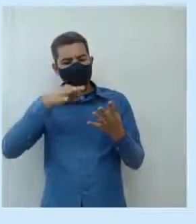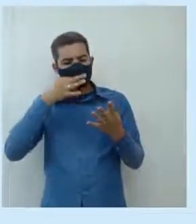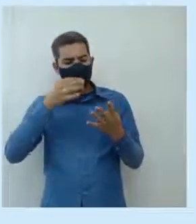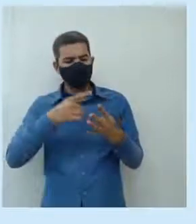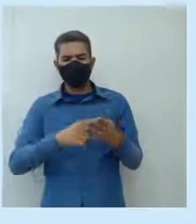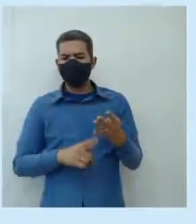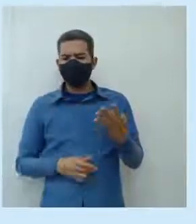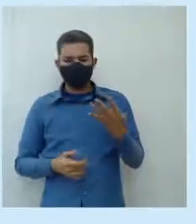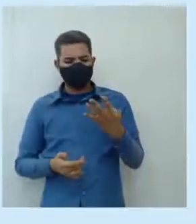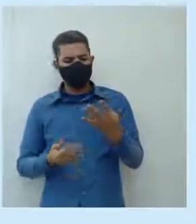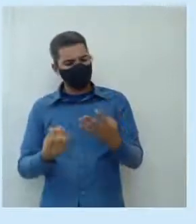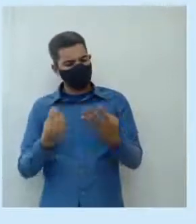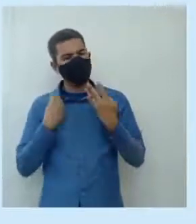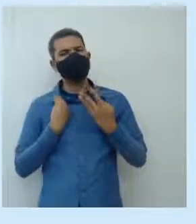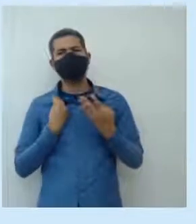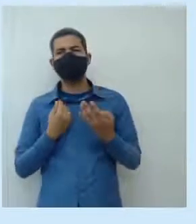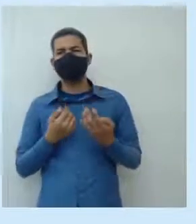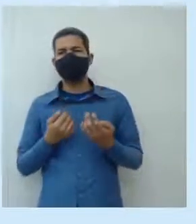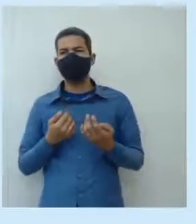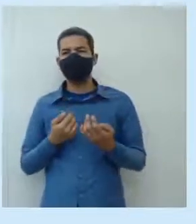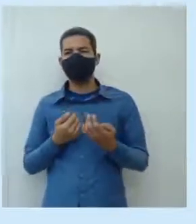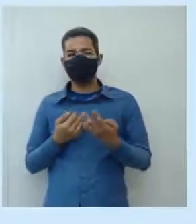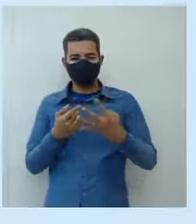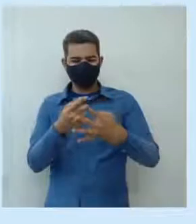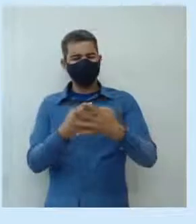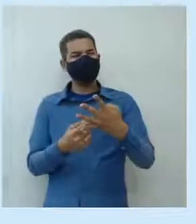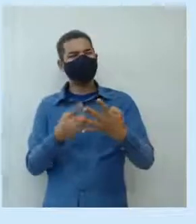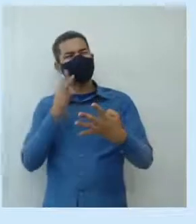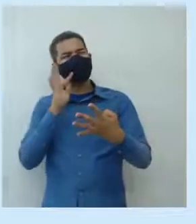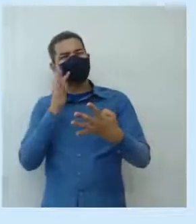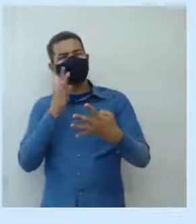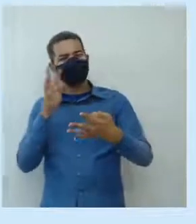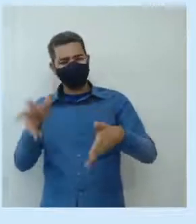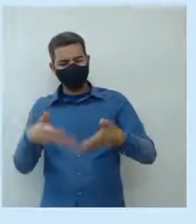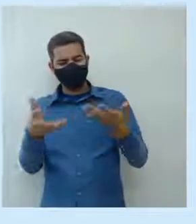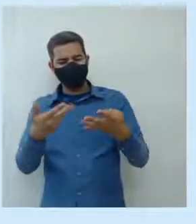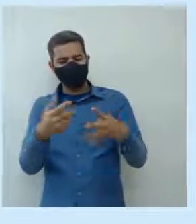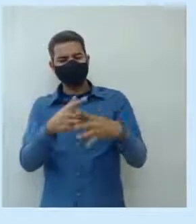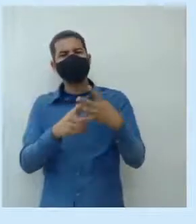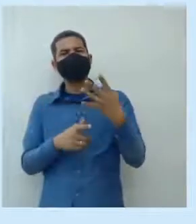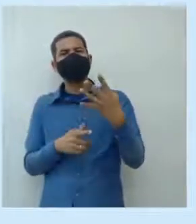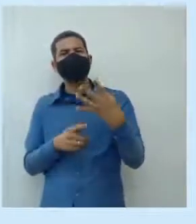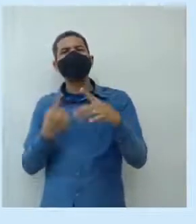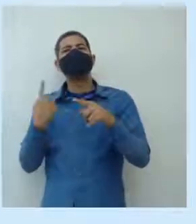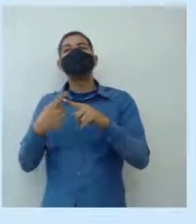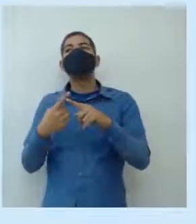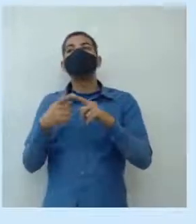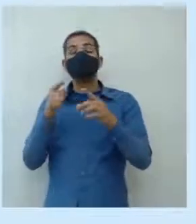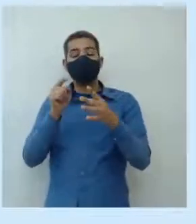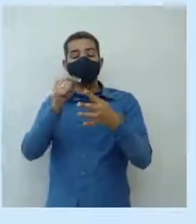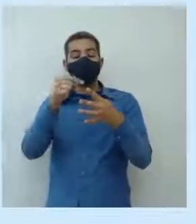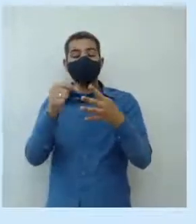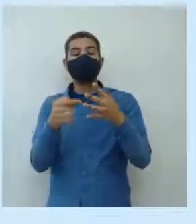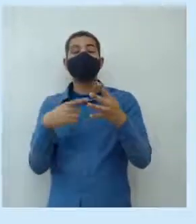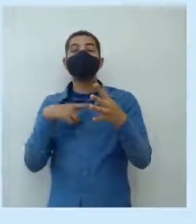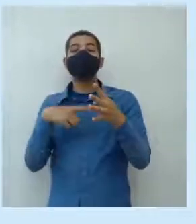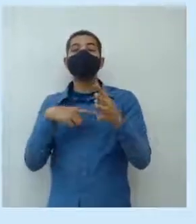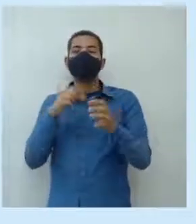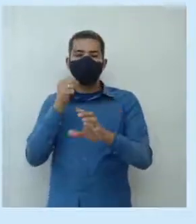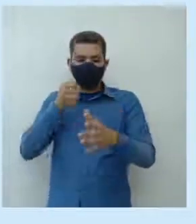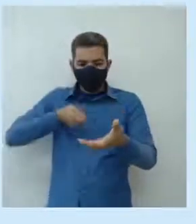esposa trouxe esses vegetais e essas frutas para a alimentação, ele está relacionando com a questão do aumento